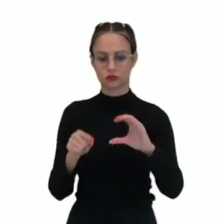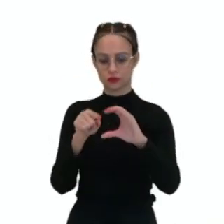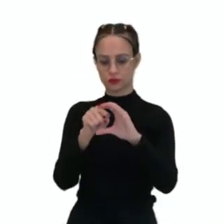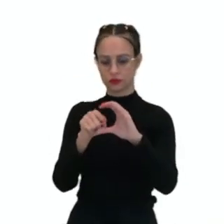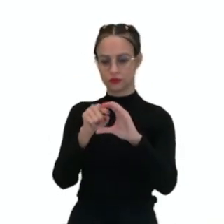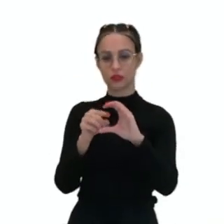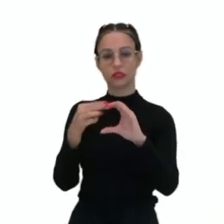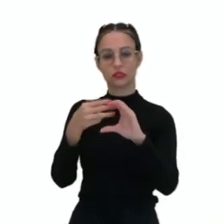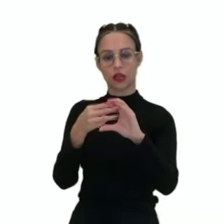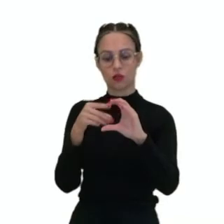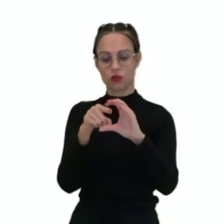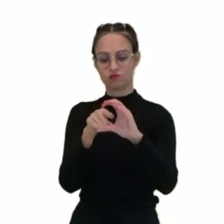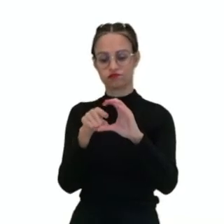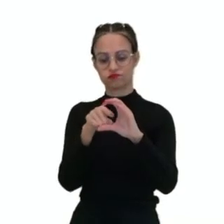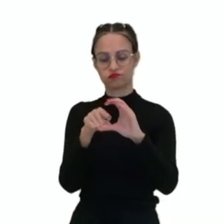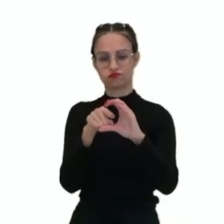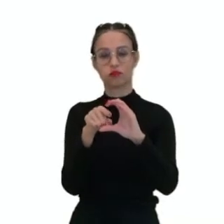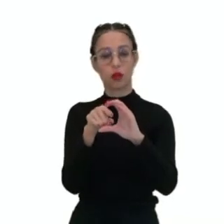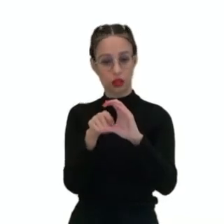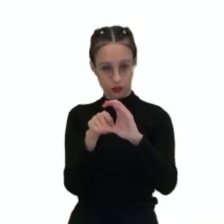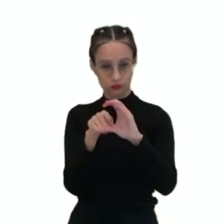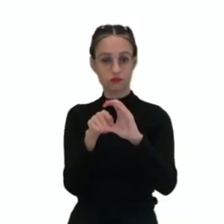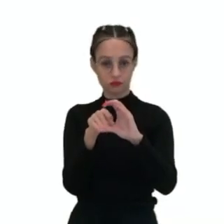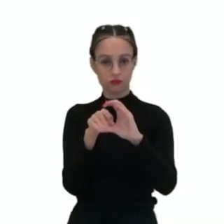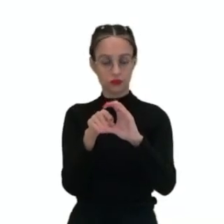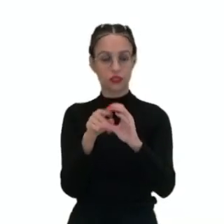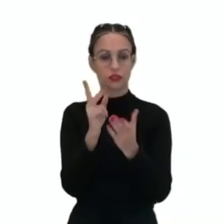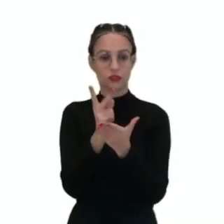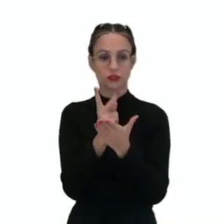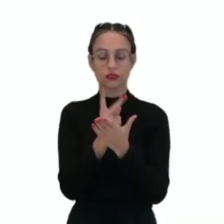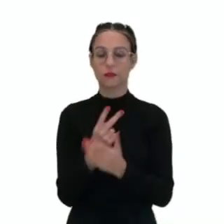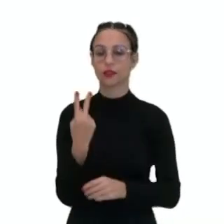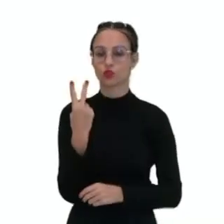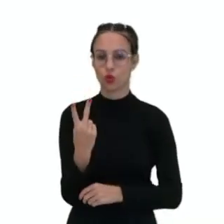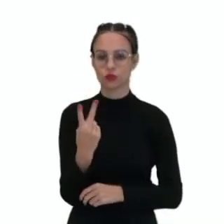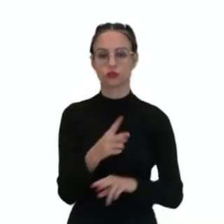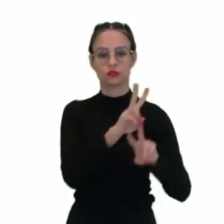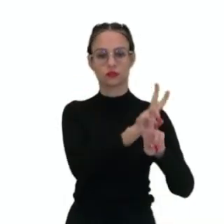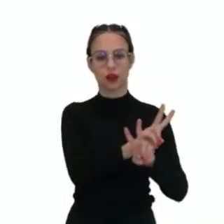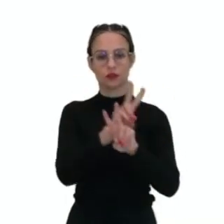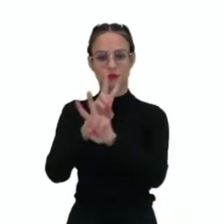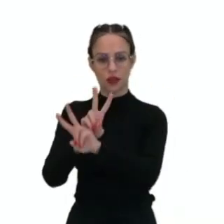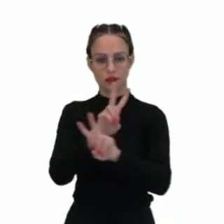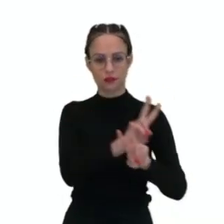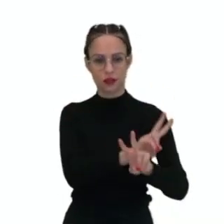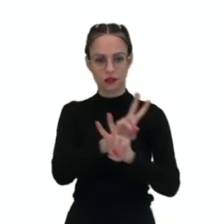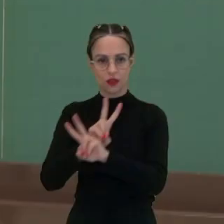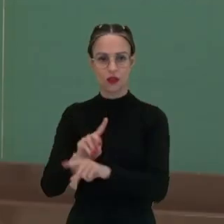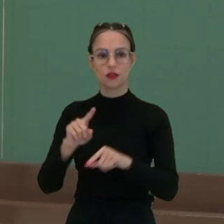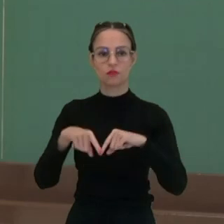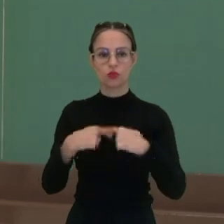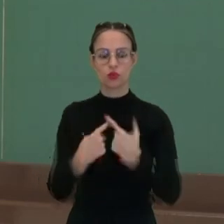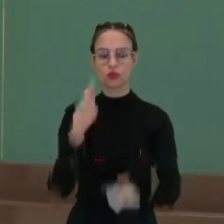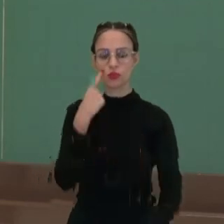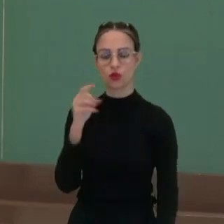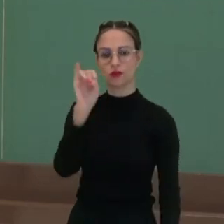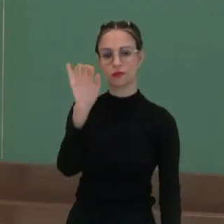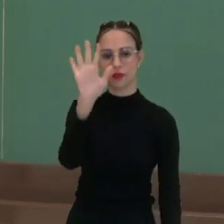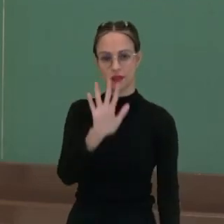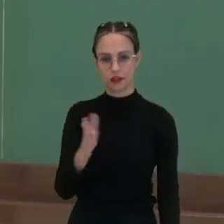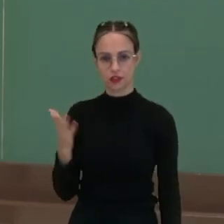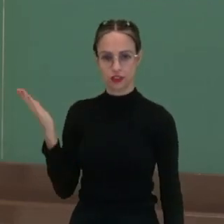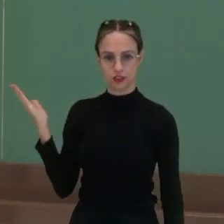célula. E eles estão dispostos sempre em pares, ok? Por isso que a professora colocou essa imagem aqui para